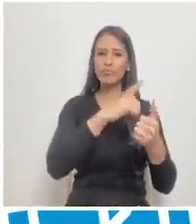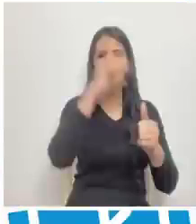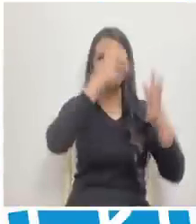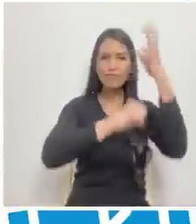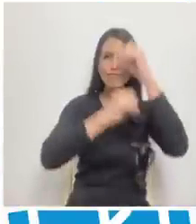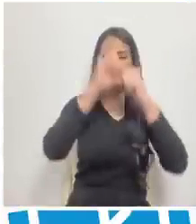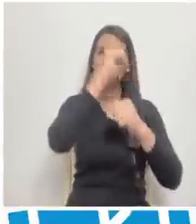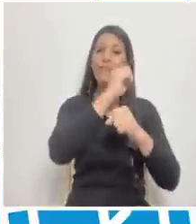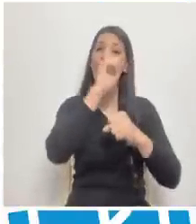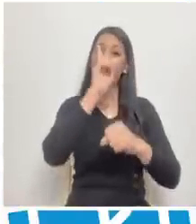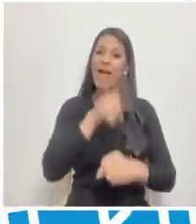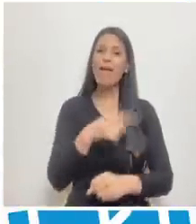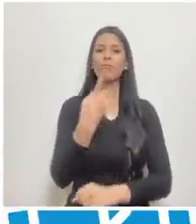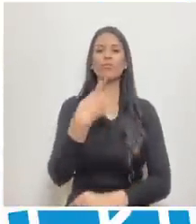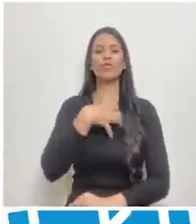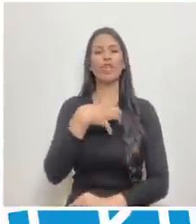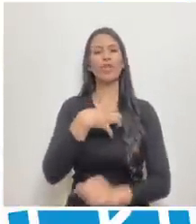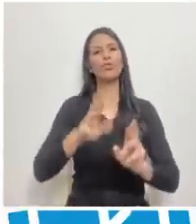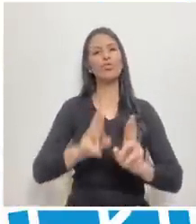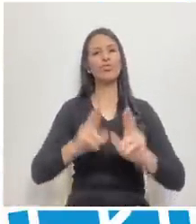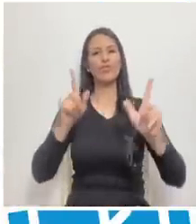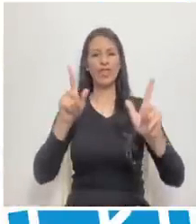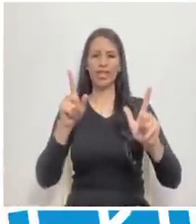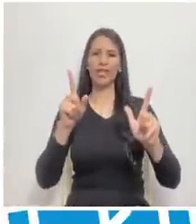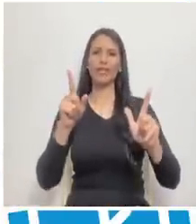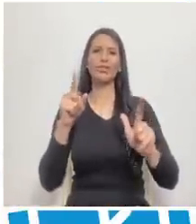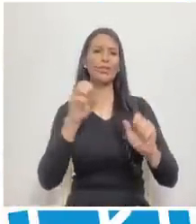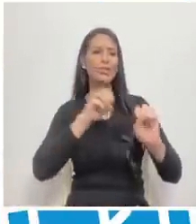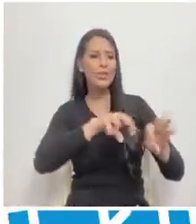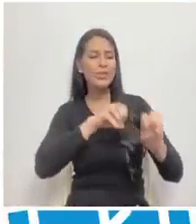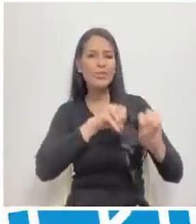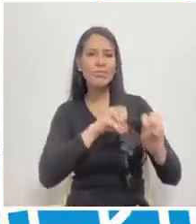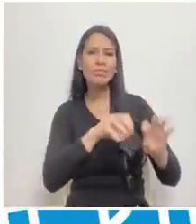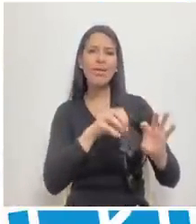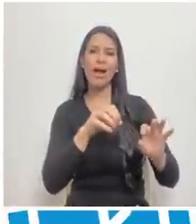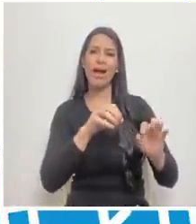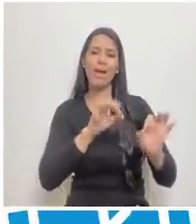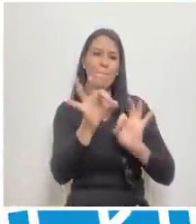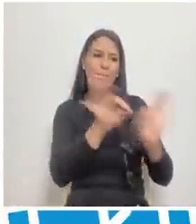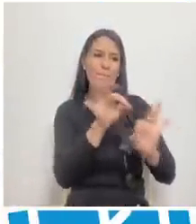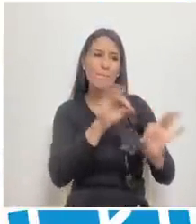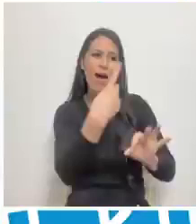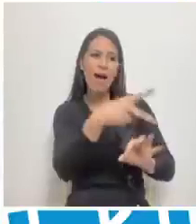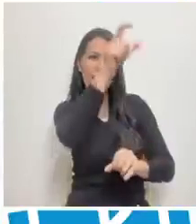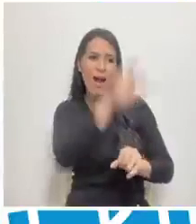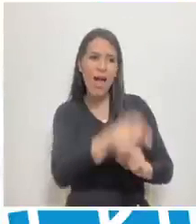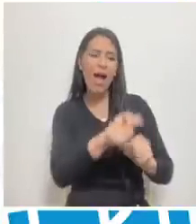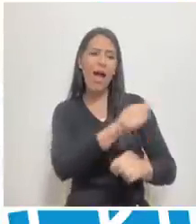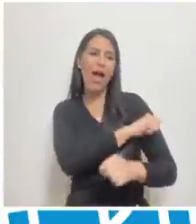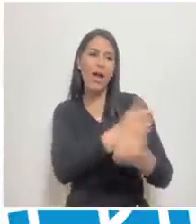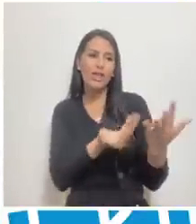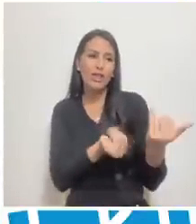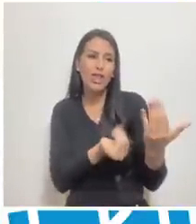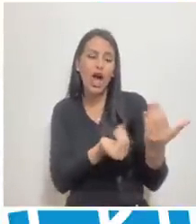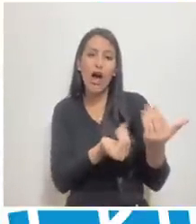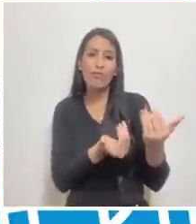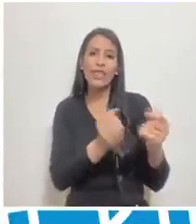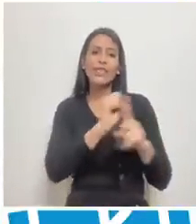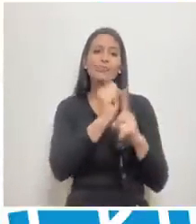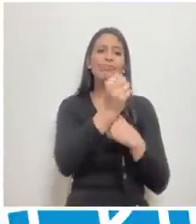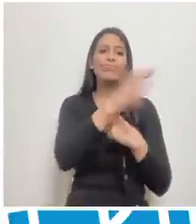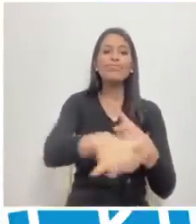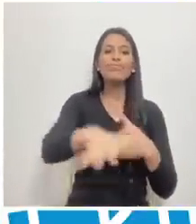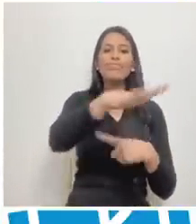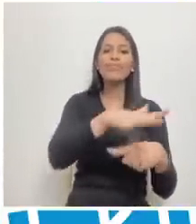diferente de preparar nossas crianças e nossos jovens para um mundo diferente. Então, não dá para pensar SAEB, não dá